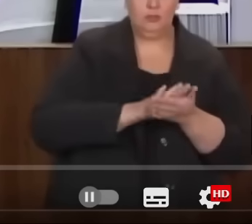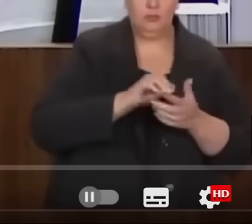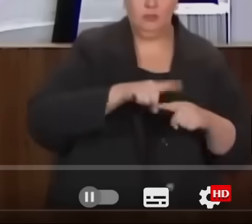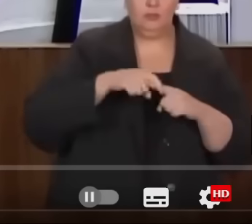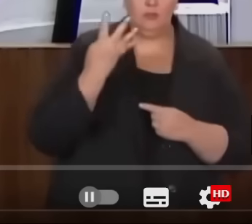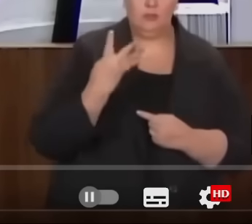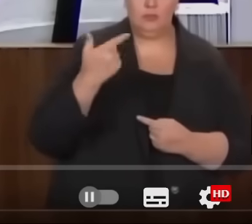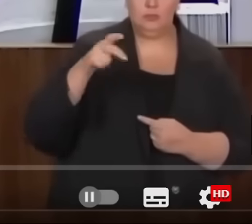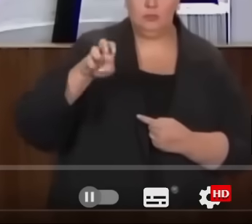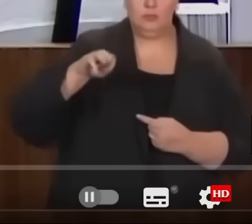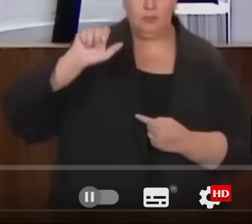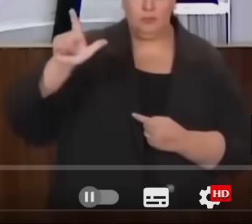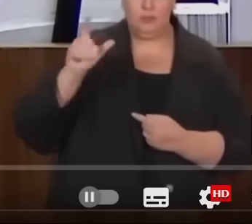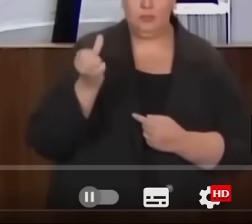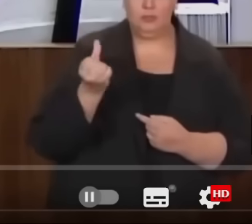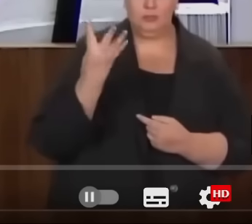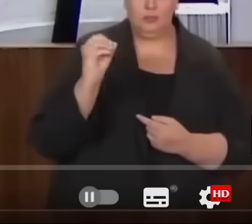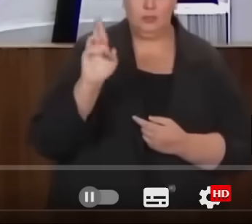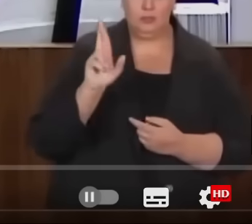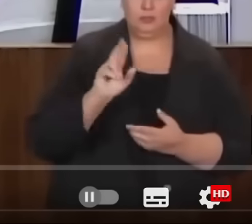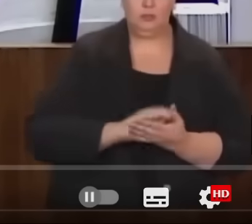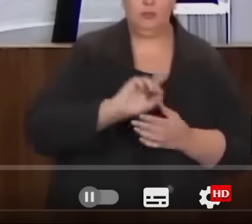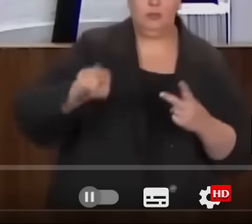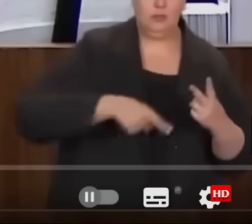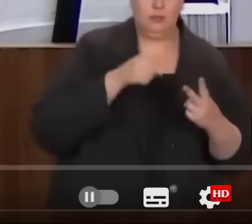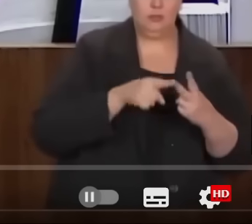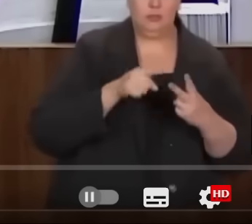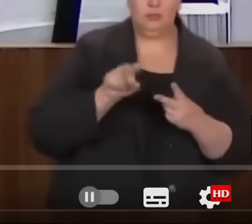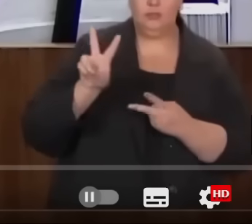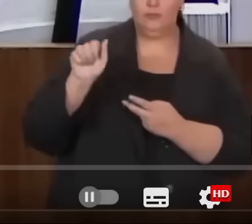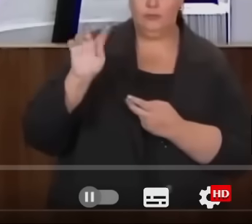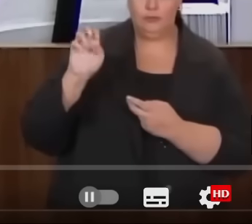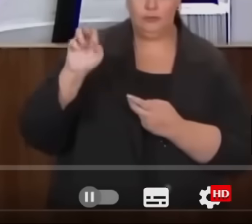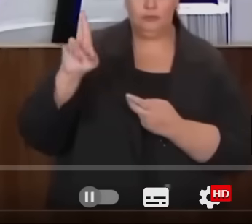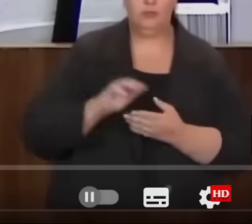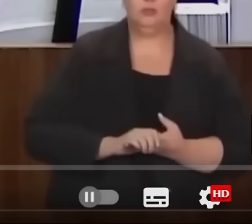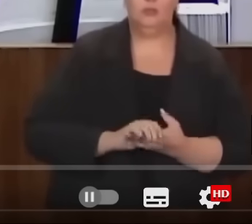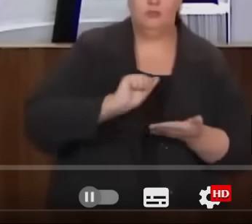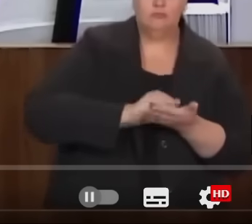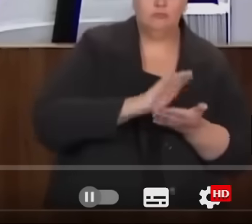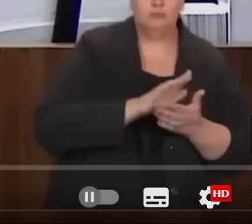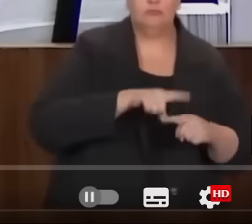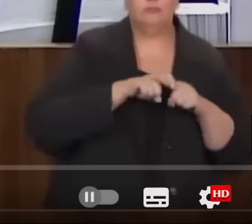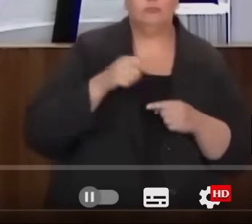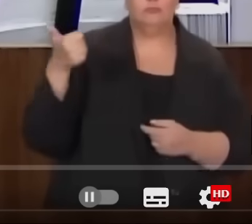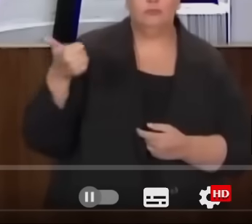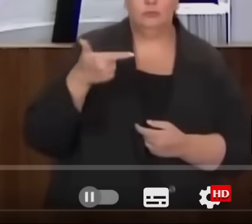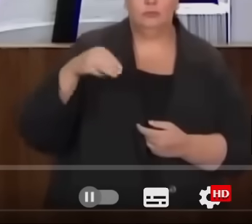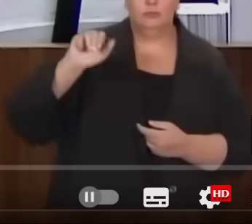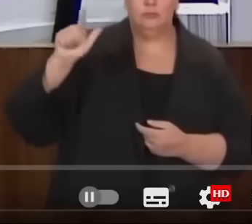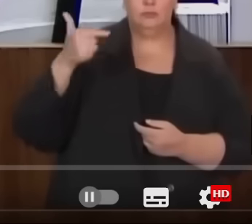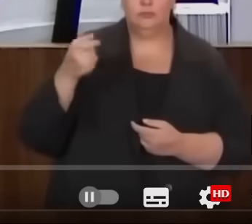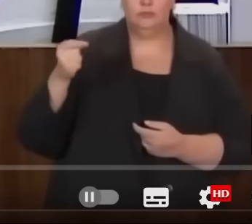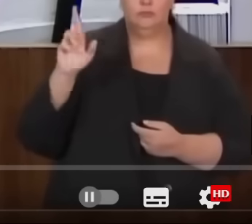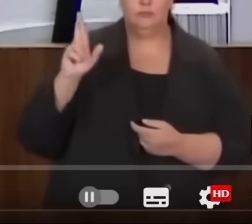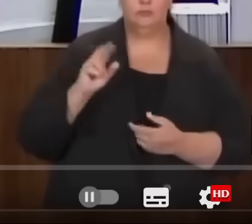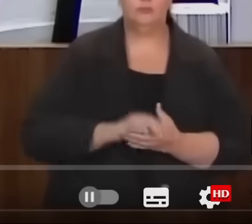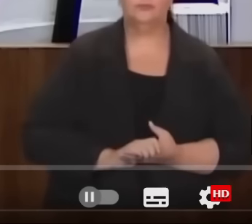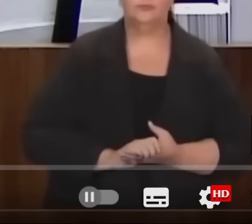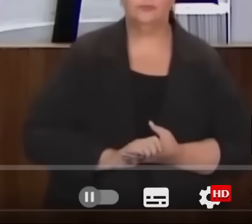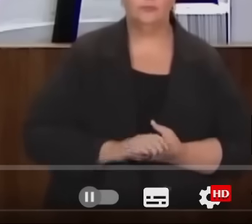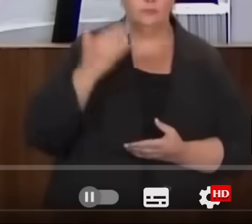valor de R$ 425.640 e ao segundo investigado, Walter Souza Braga Neto, multa no valor de R$ 212.820. B.